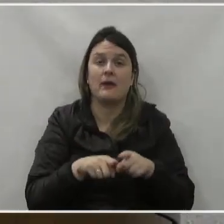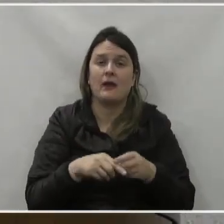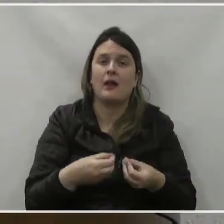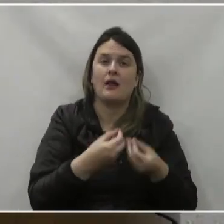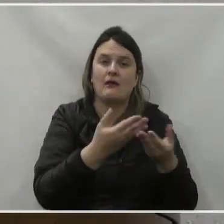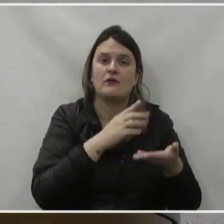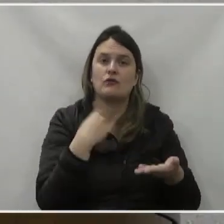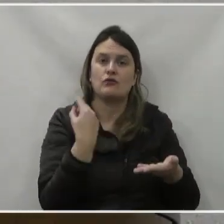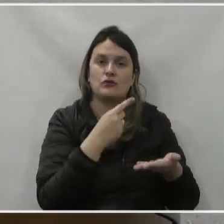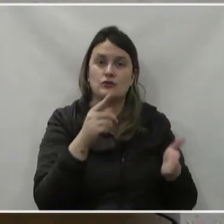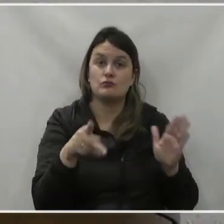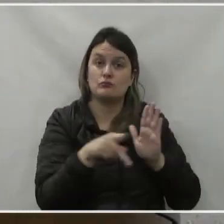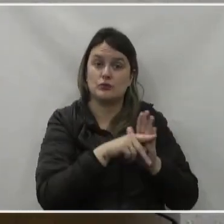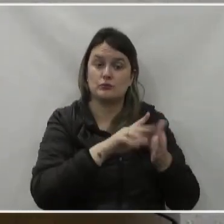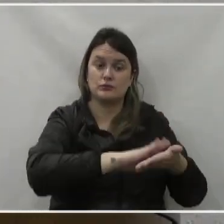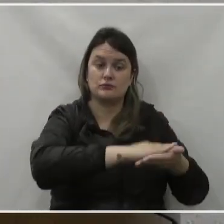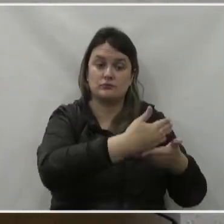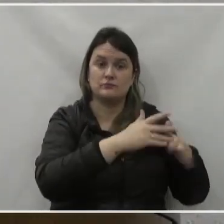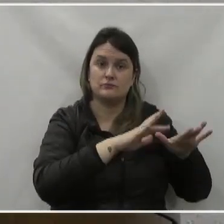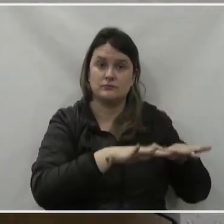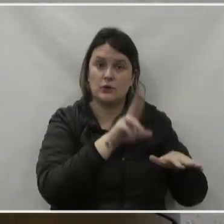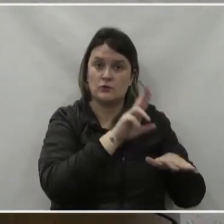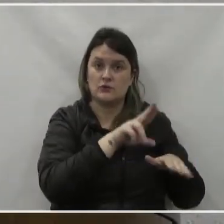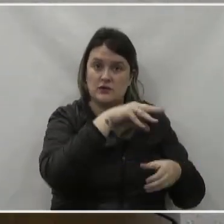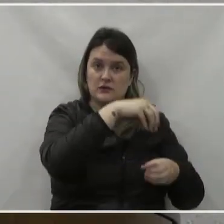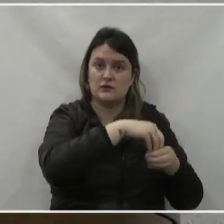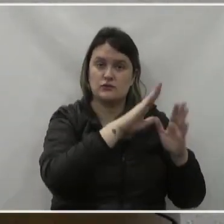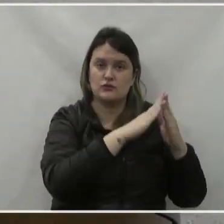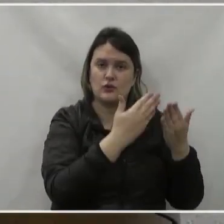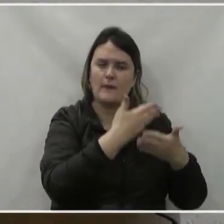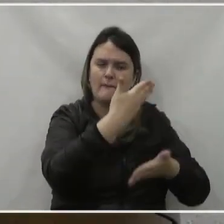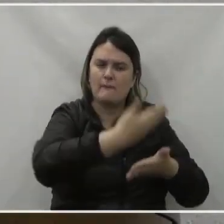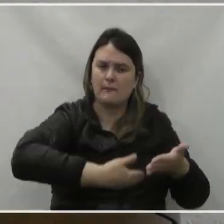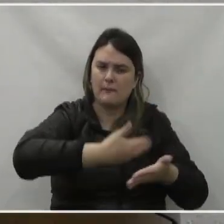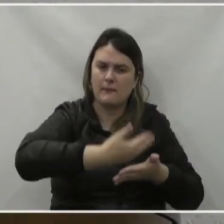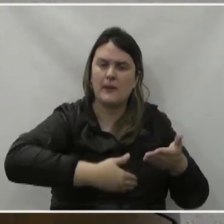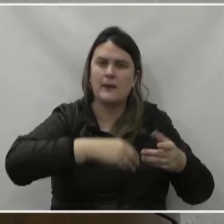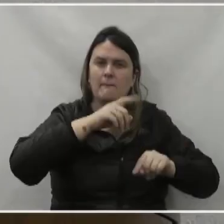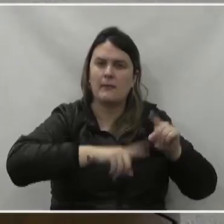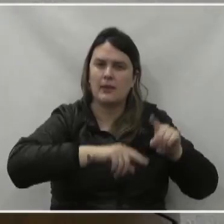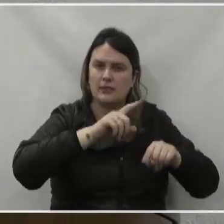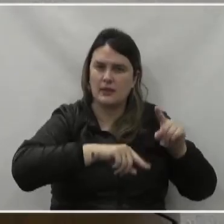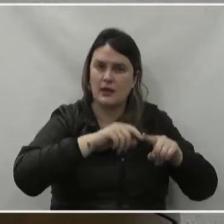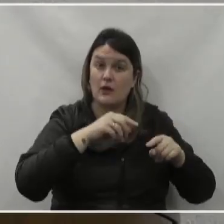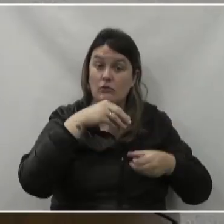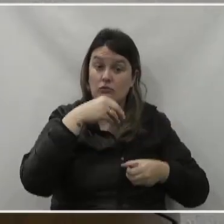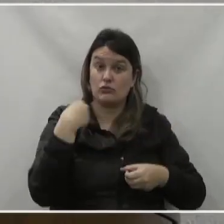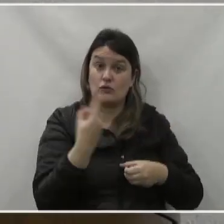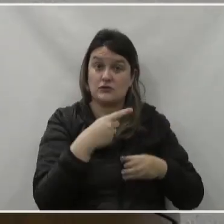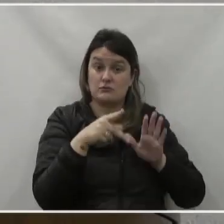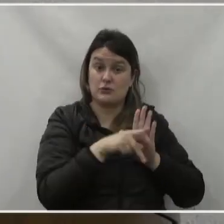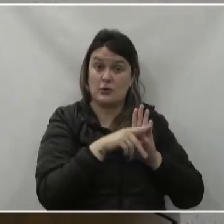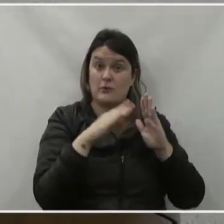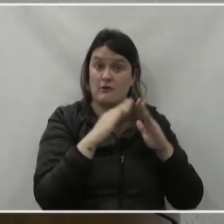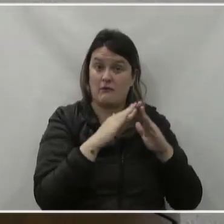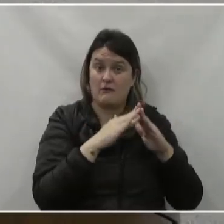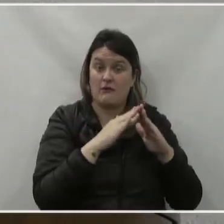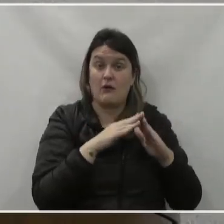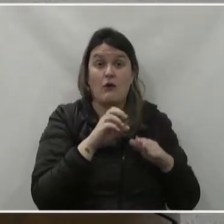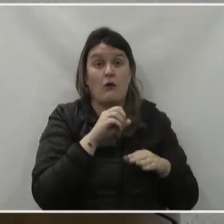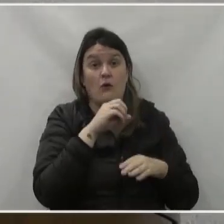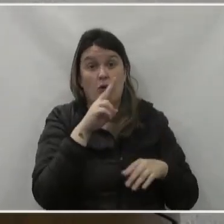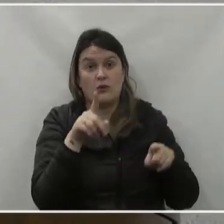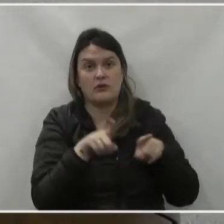nosso notebook para usar na escola. Imprimimos materiais em casa. Isso quando não